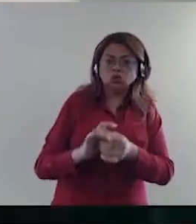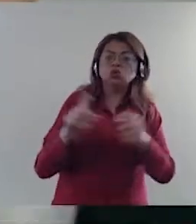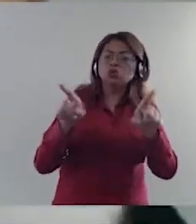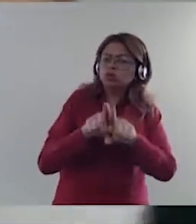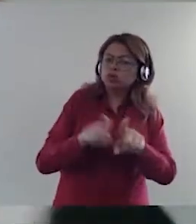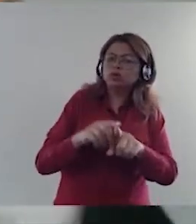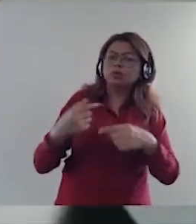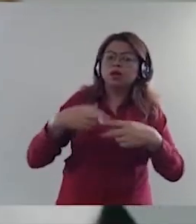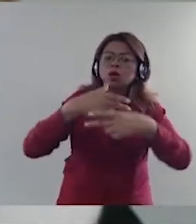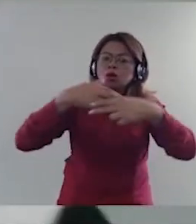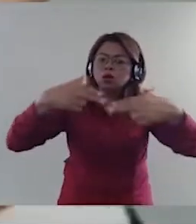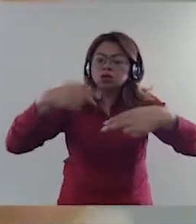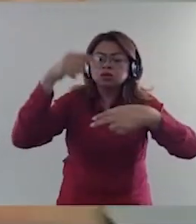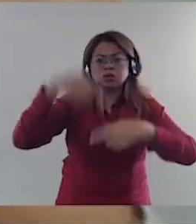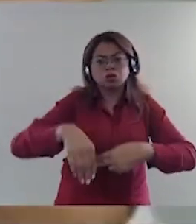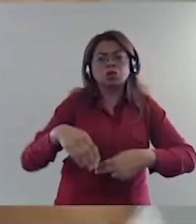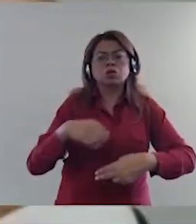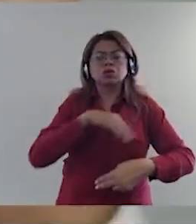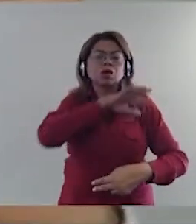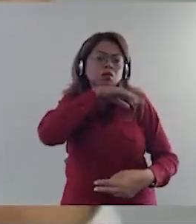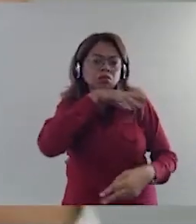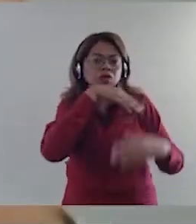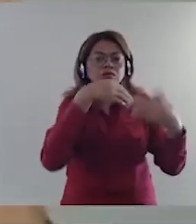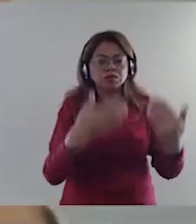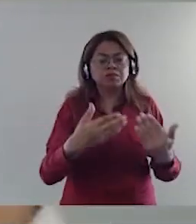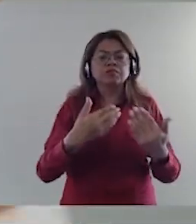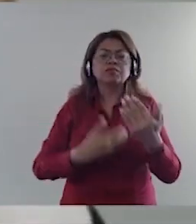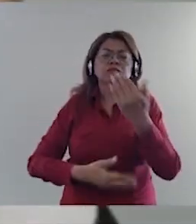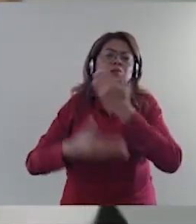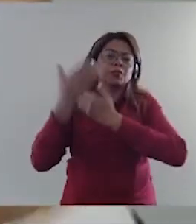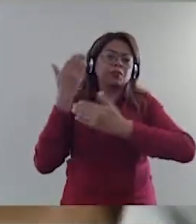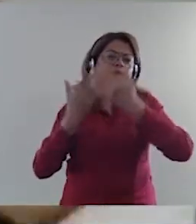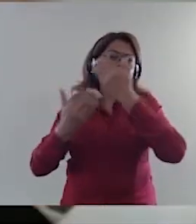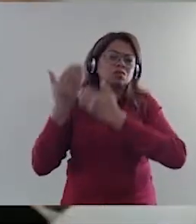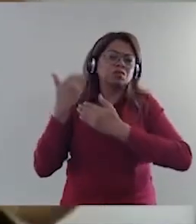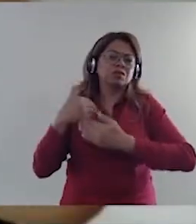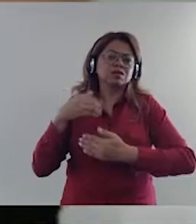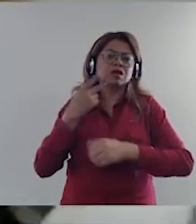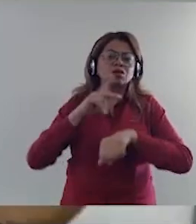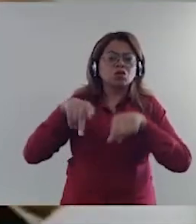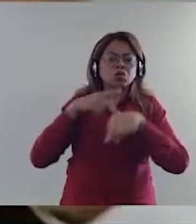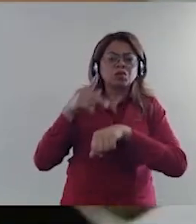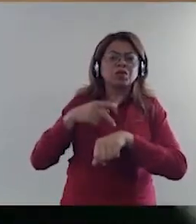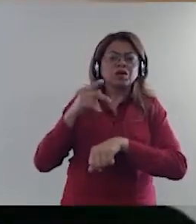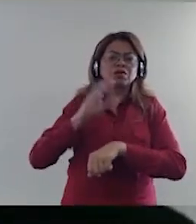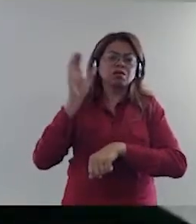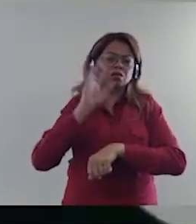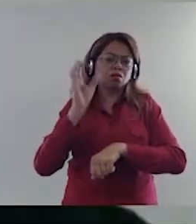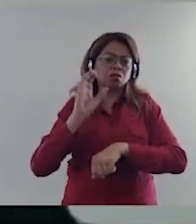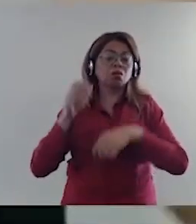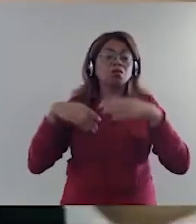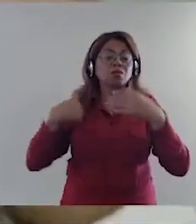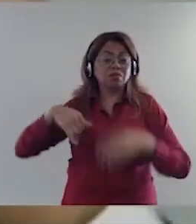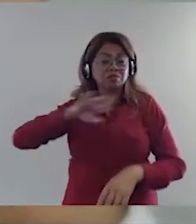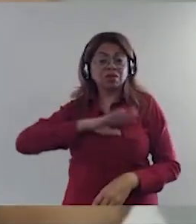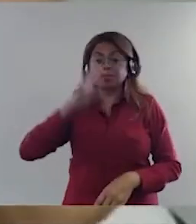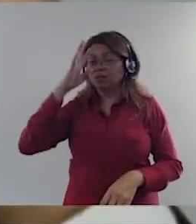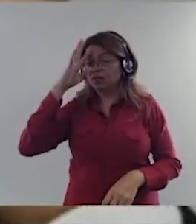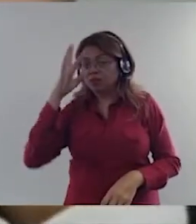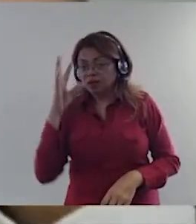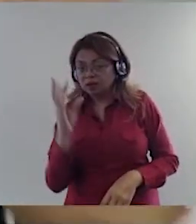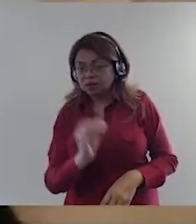tinham, e os ameríndios pré-colombianos tinham isso muito bem. Nós, humanos, fazemos parte de um todo.